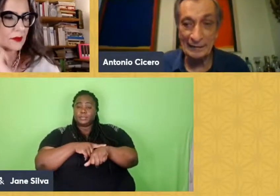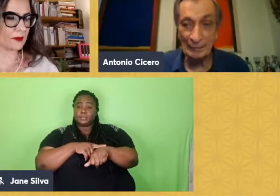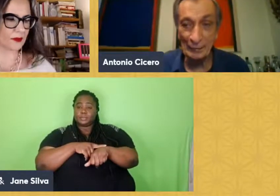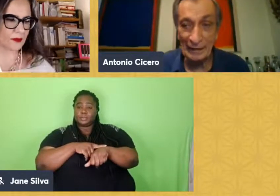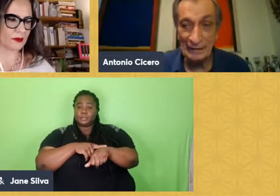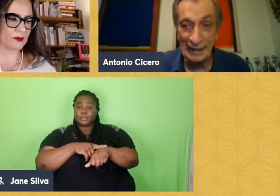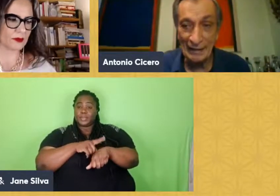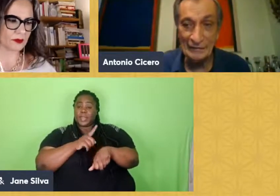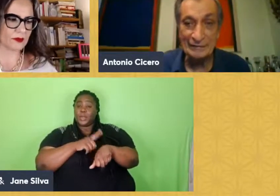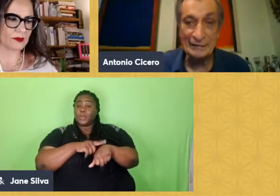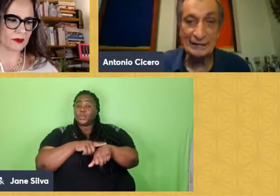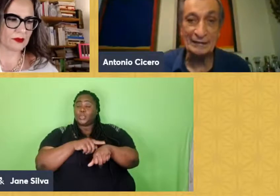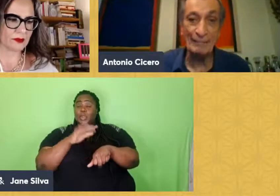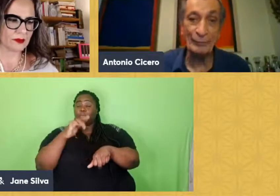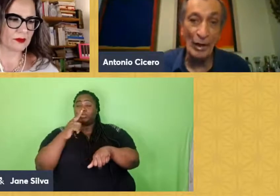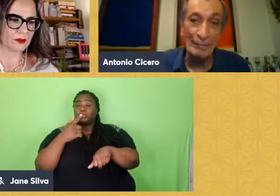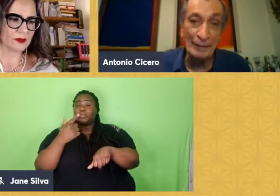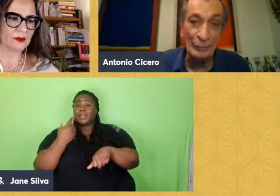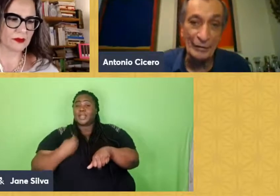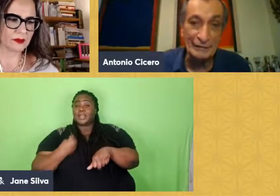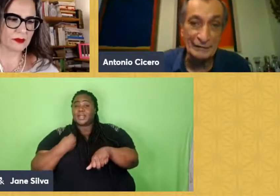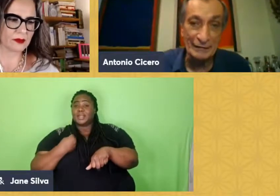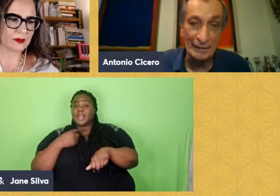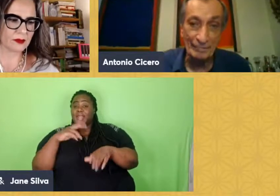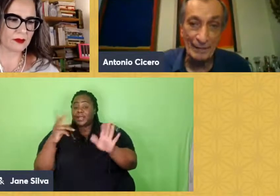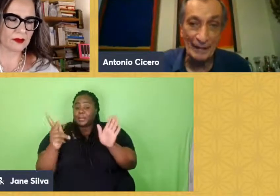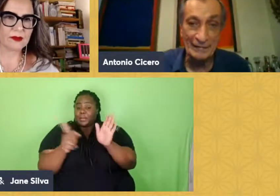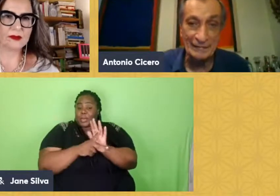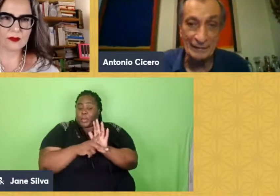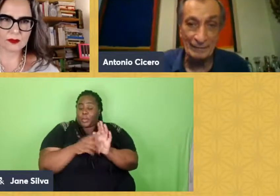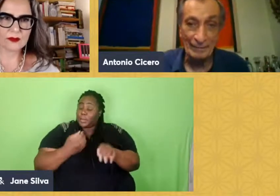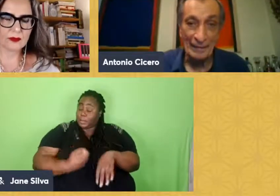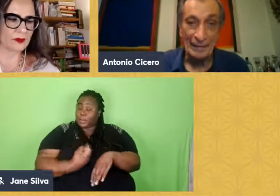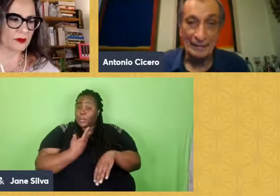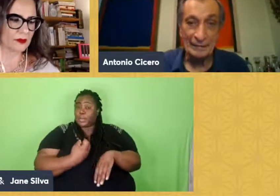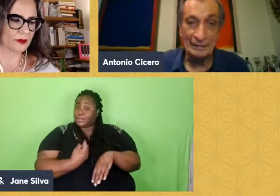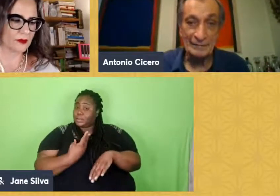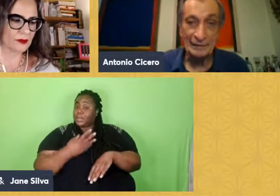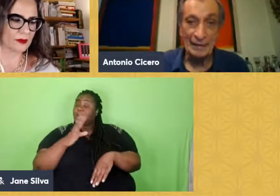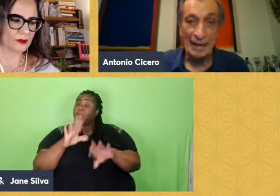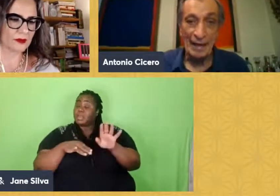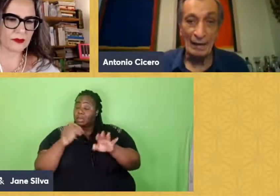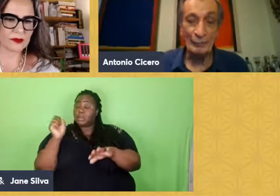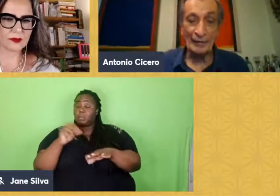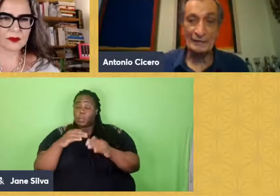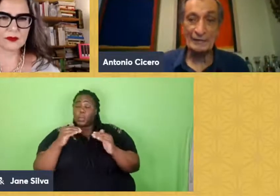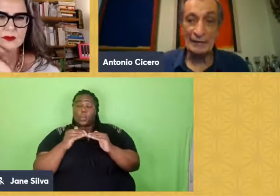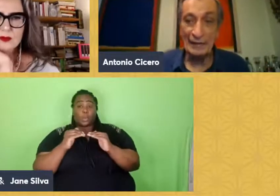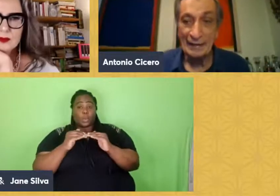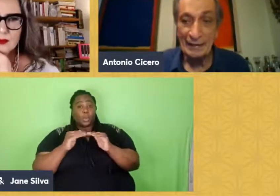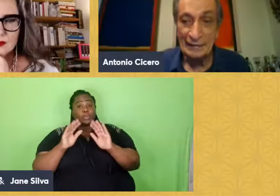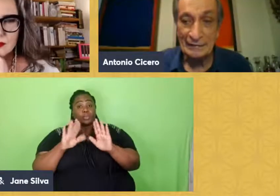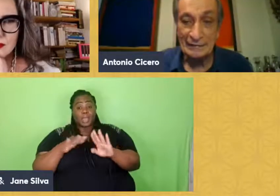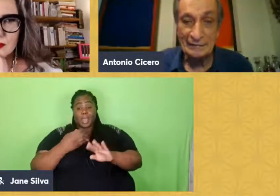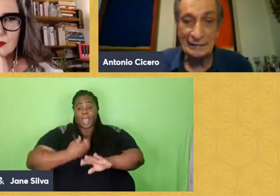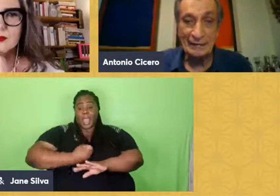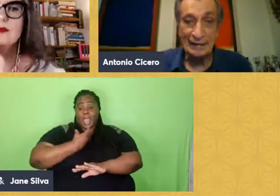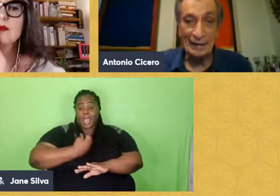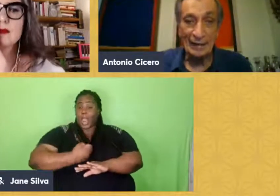da atemporalidade, seria da própria poesia. Aí sim, quer dizer, a poesia